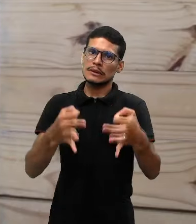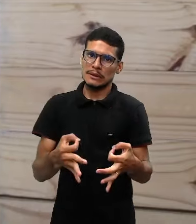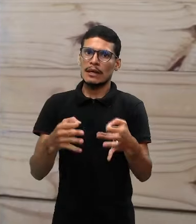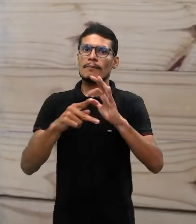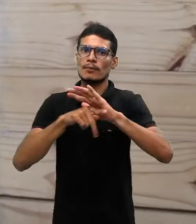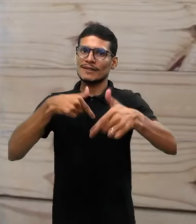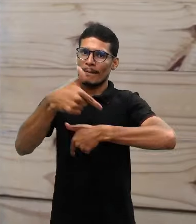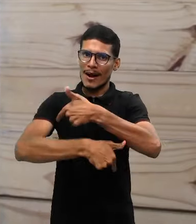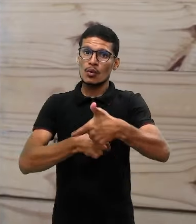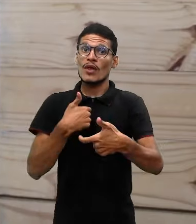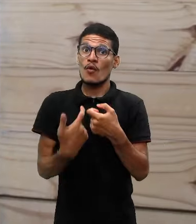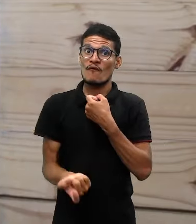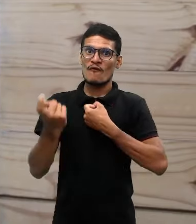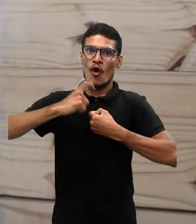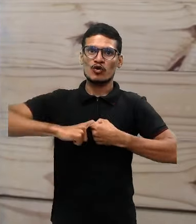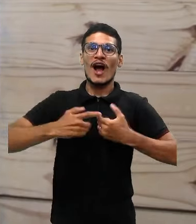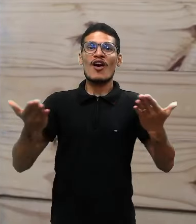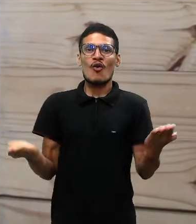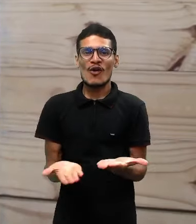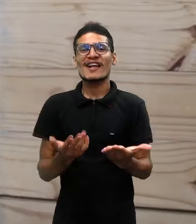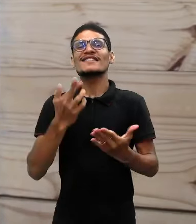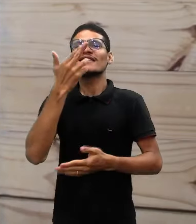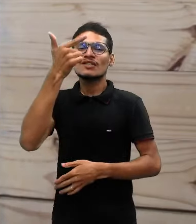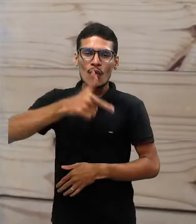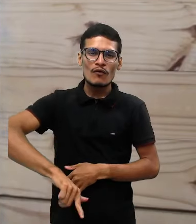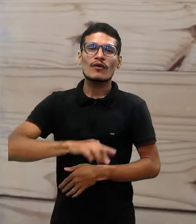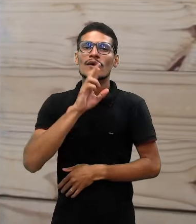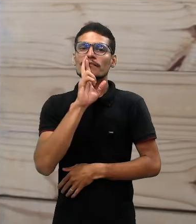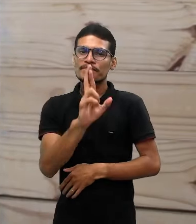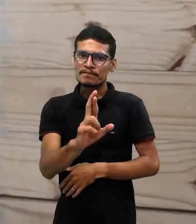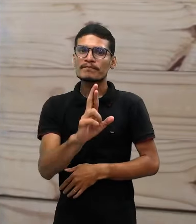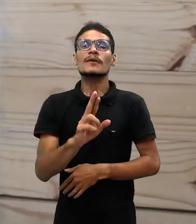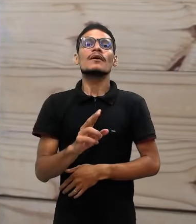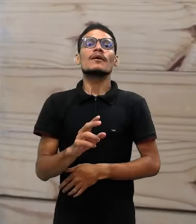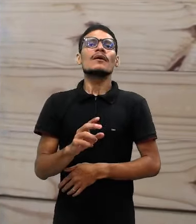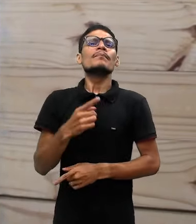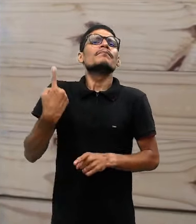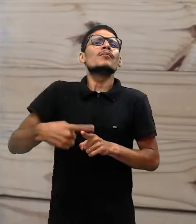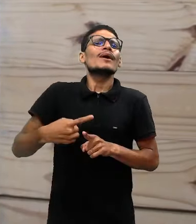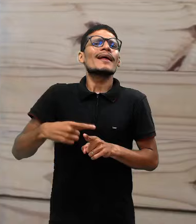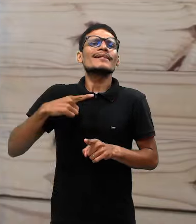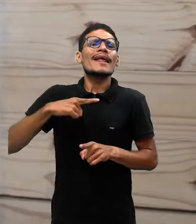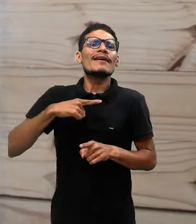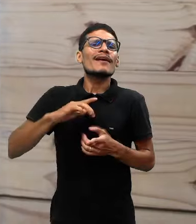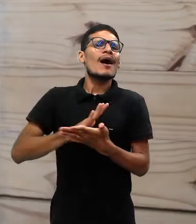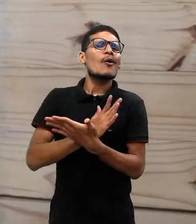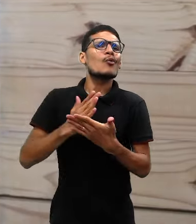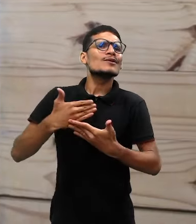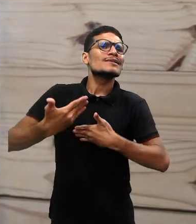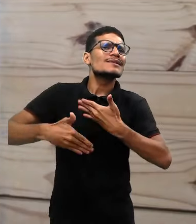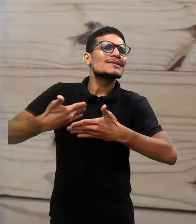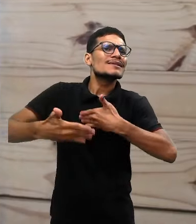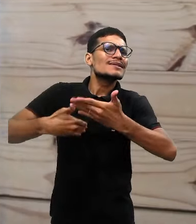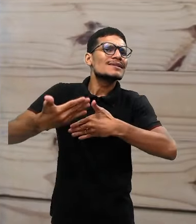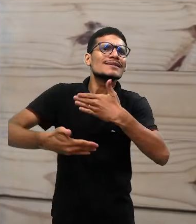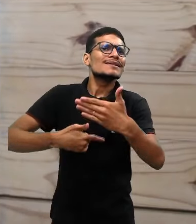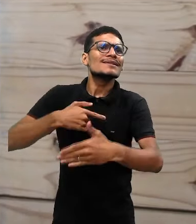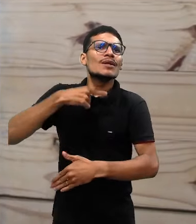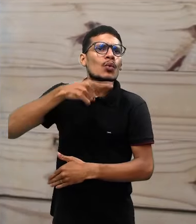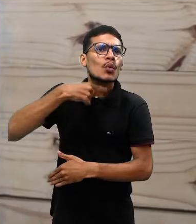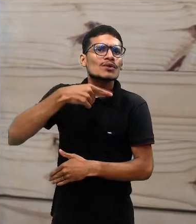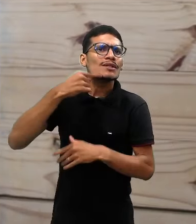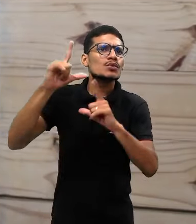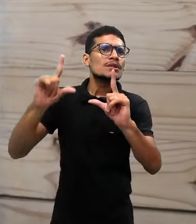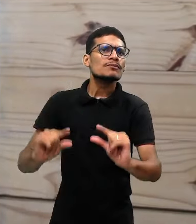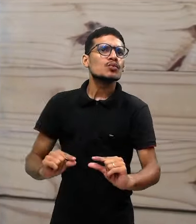eu volto a repetir, eu volto a questionar. Por que é que tantos avanços ainda não foram suficientes para reduzir os